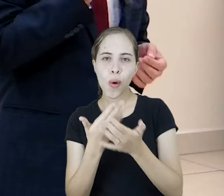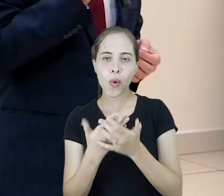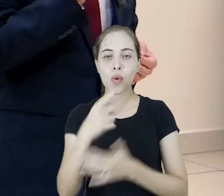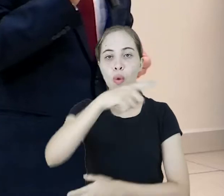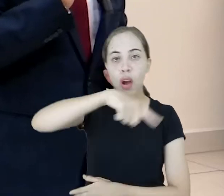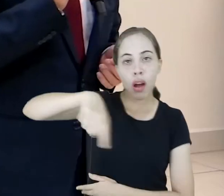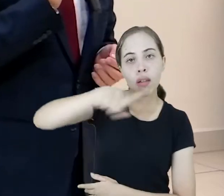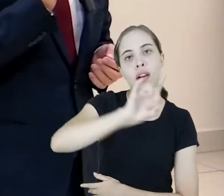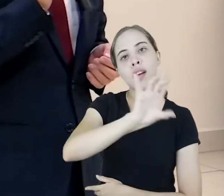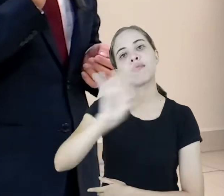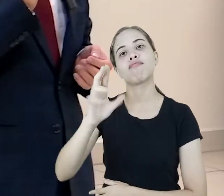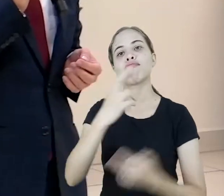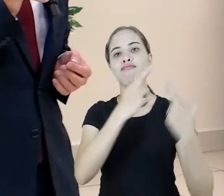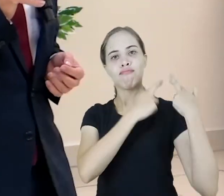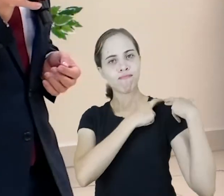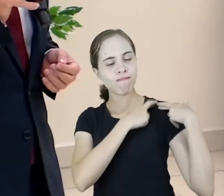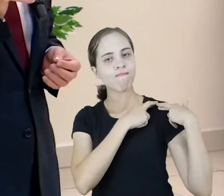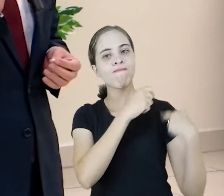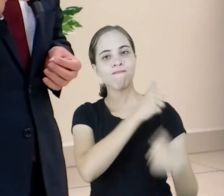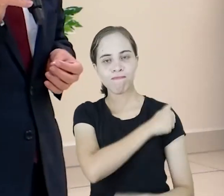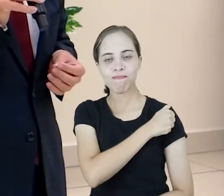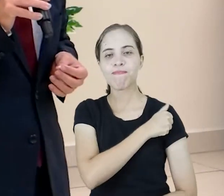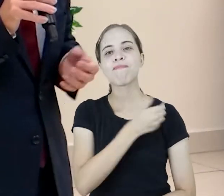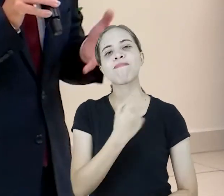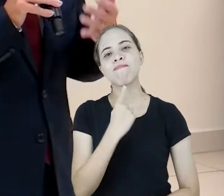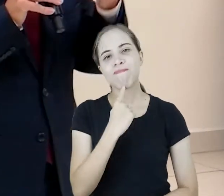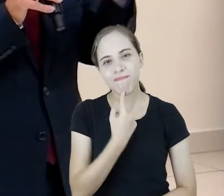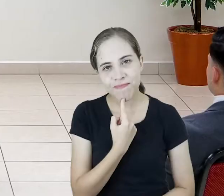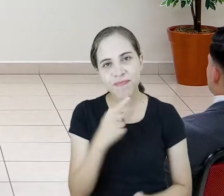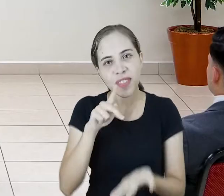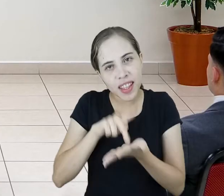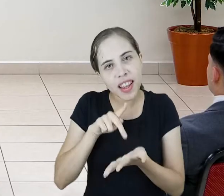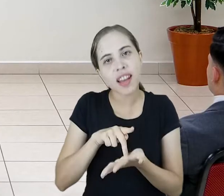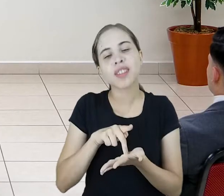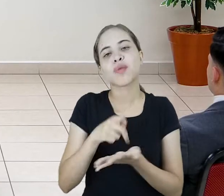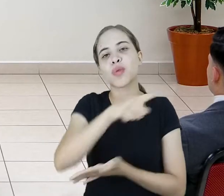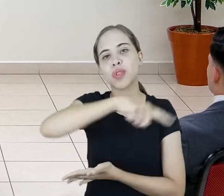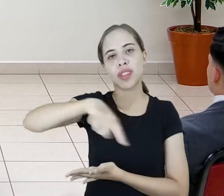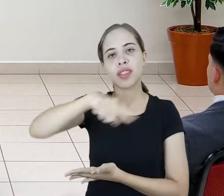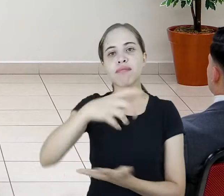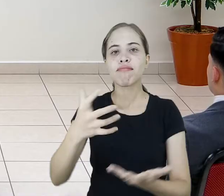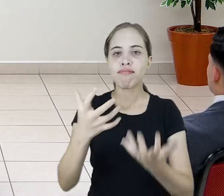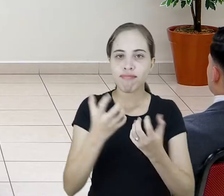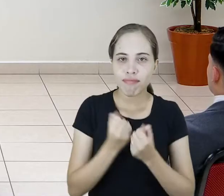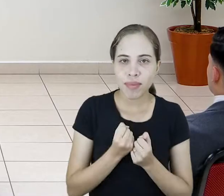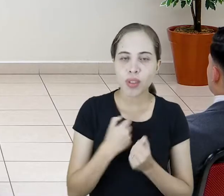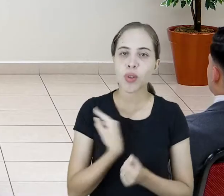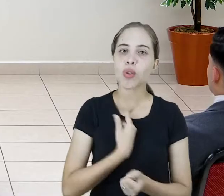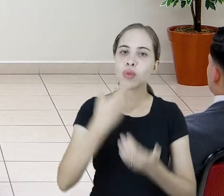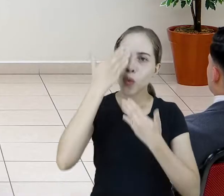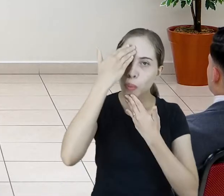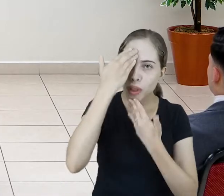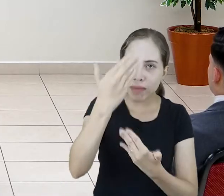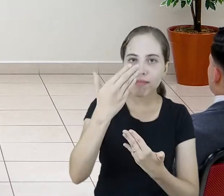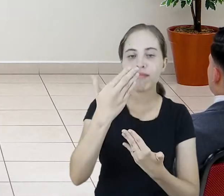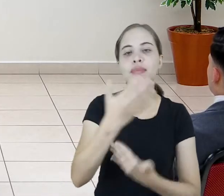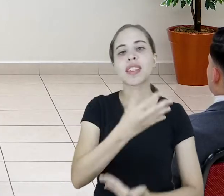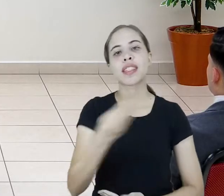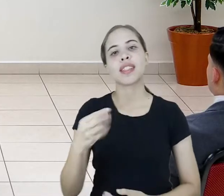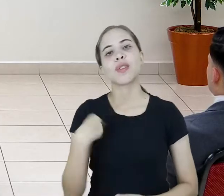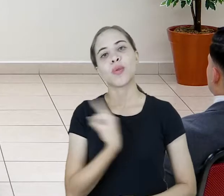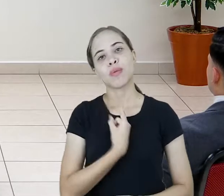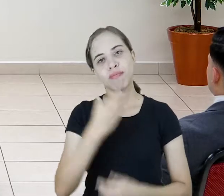sob a sua responsabilidade. Sinceramente, recebam a nossa gratidão e o